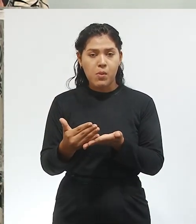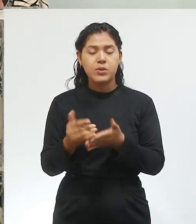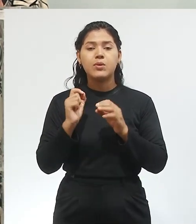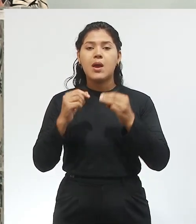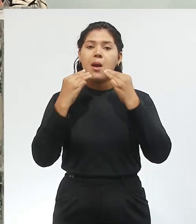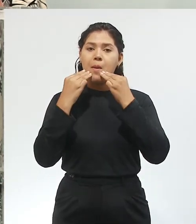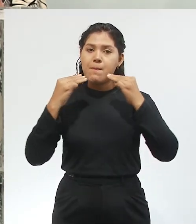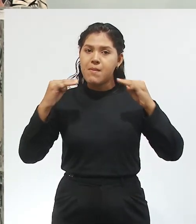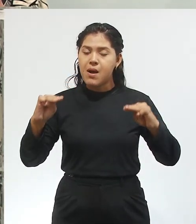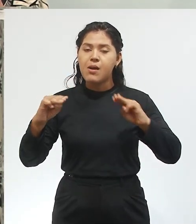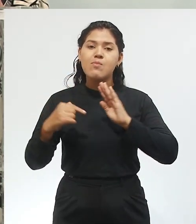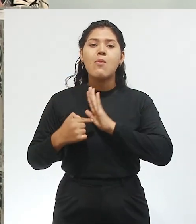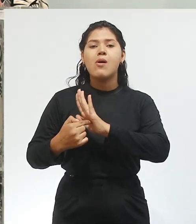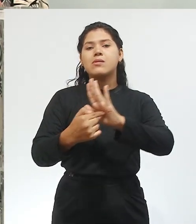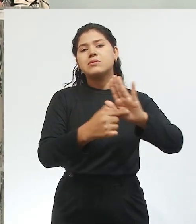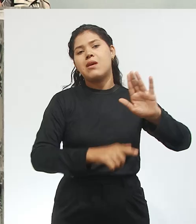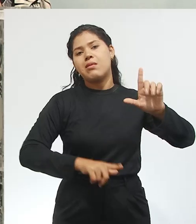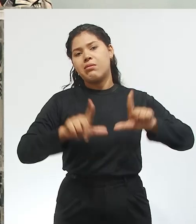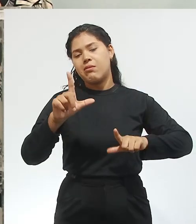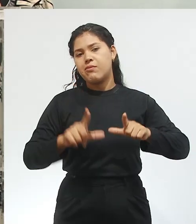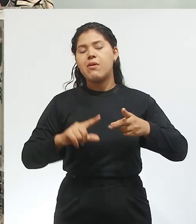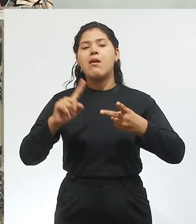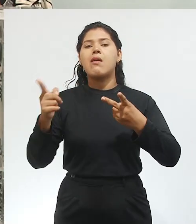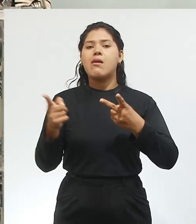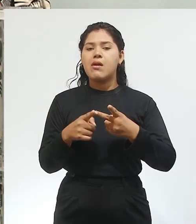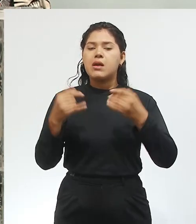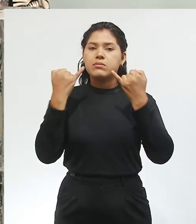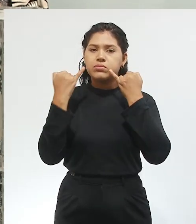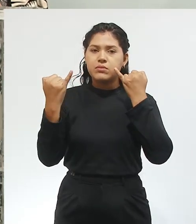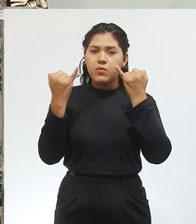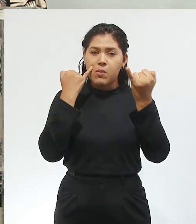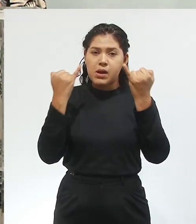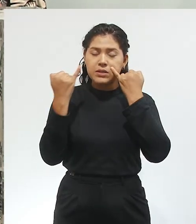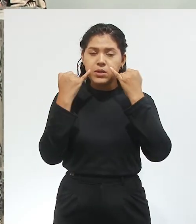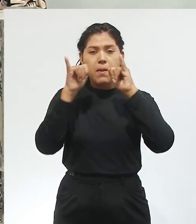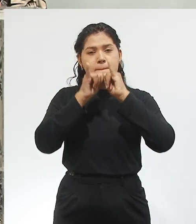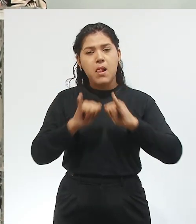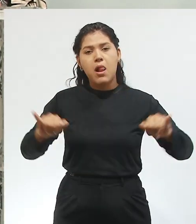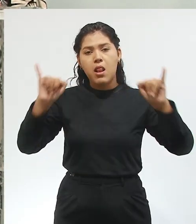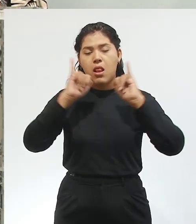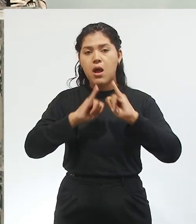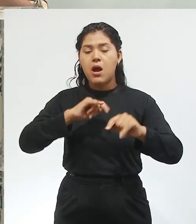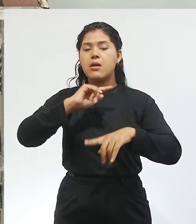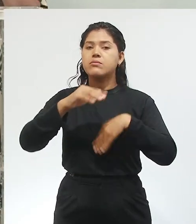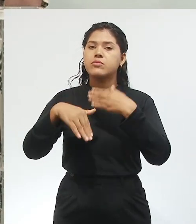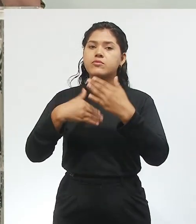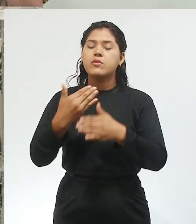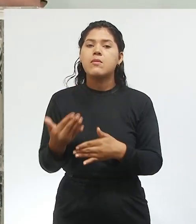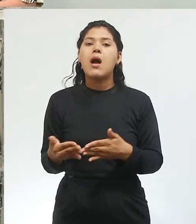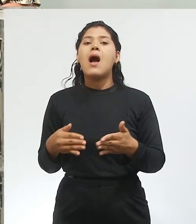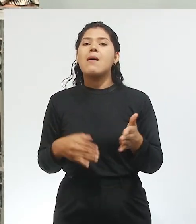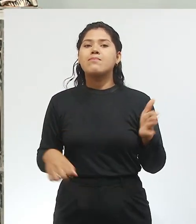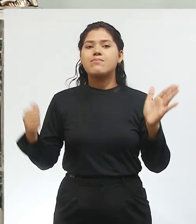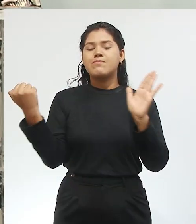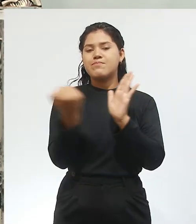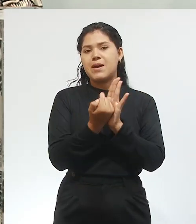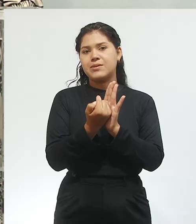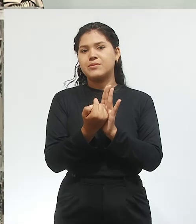na campanha, na oferta das vacinas, depois no resultado e depois no impacto, né, que aquilo